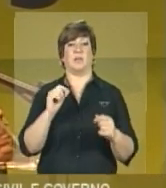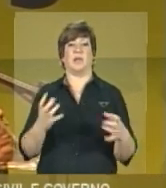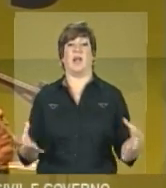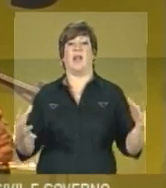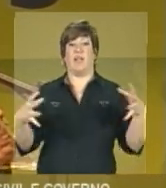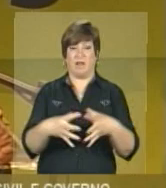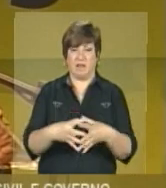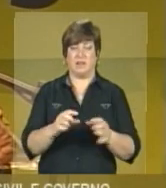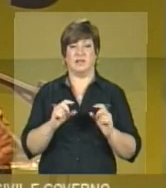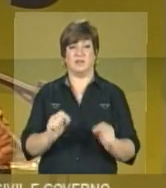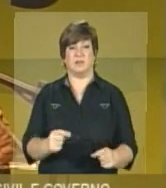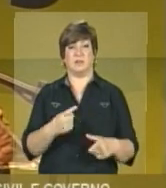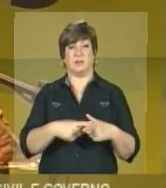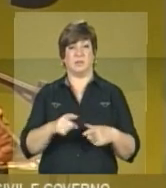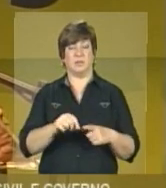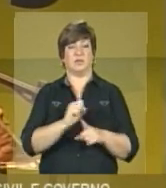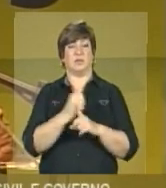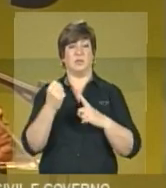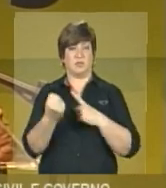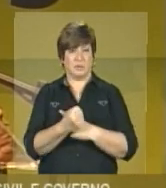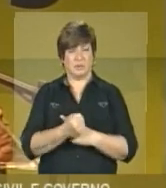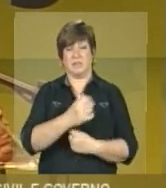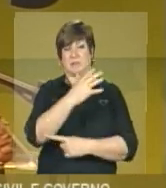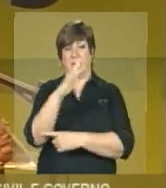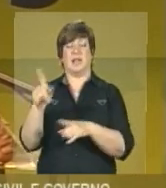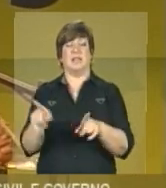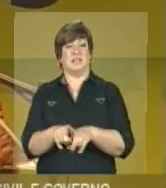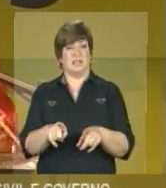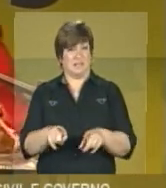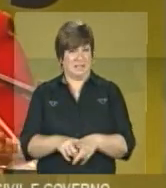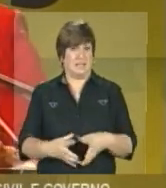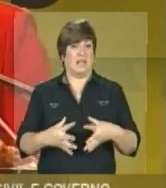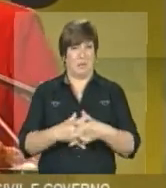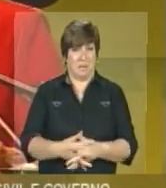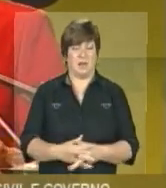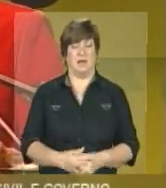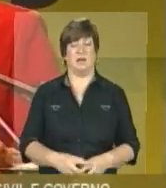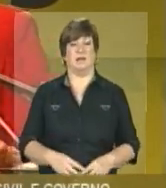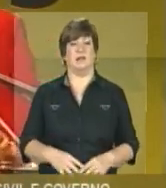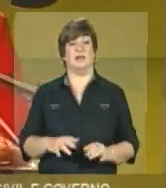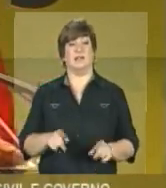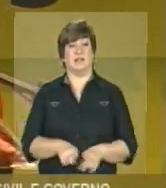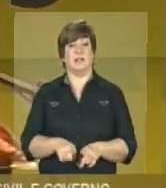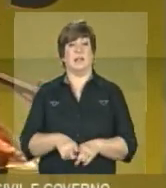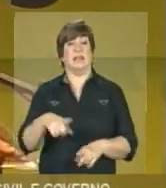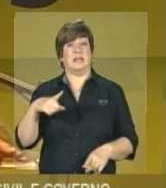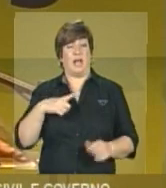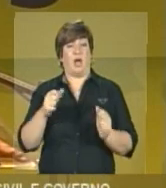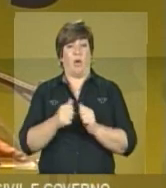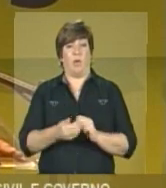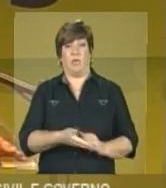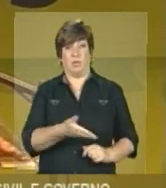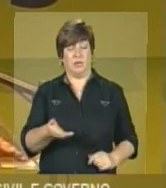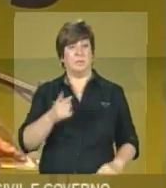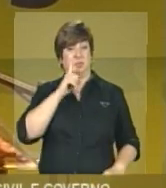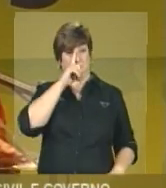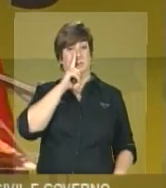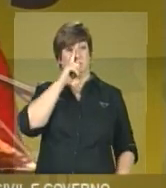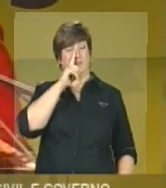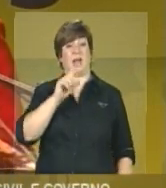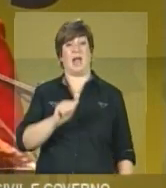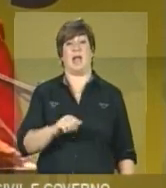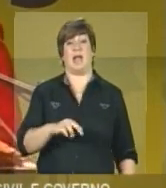sociais e ambientais nefastas e trazem consigo perigosas